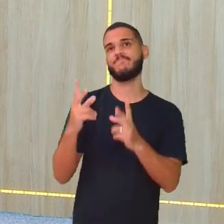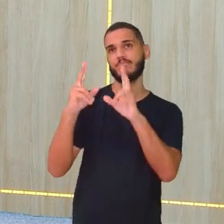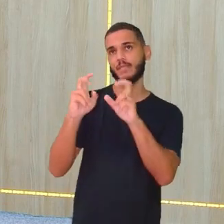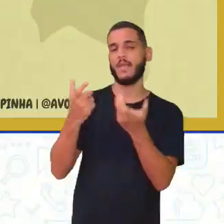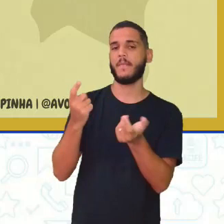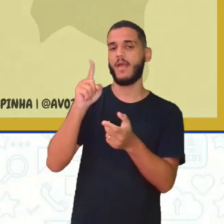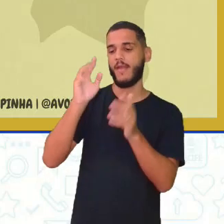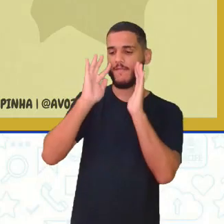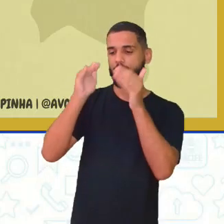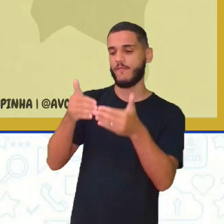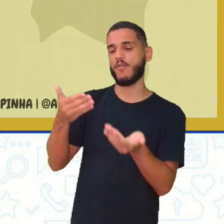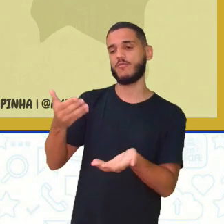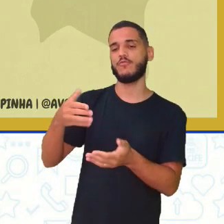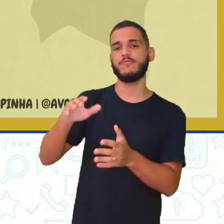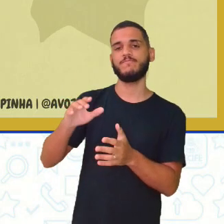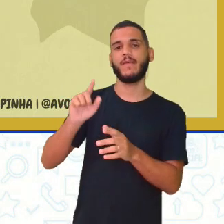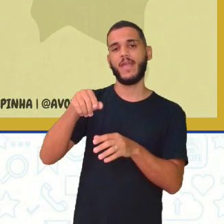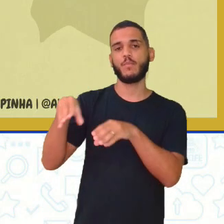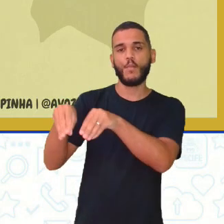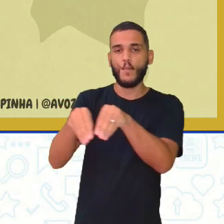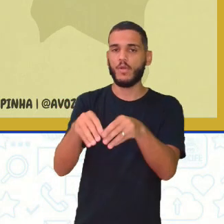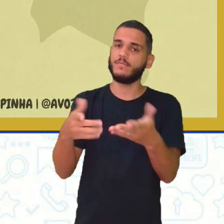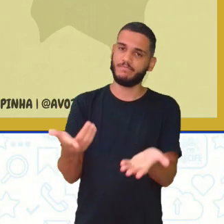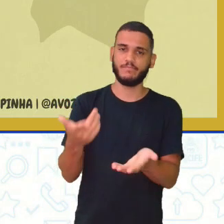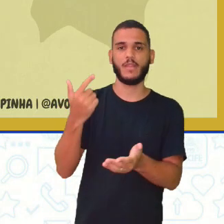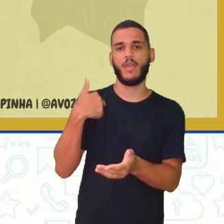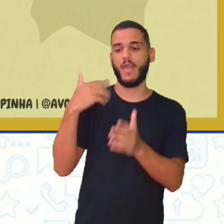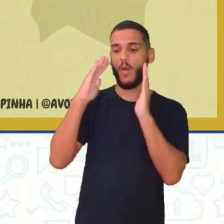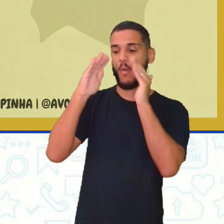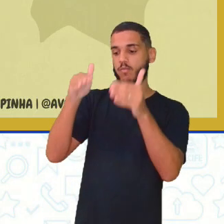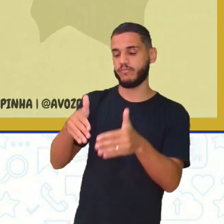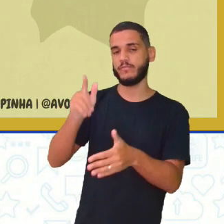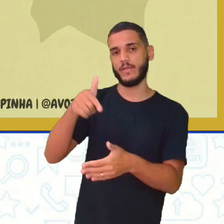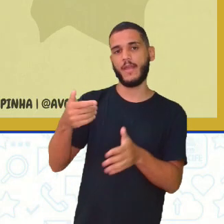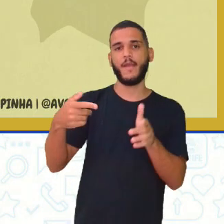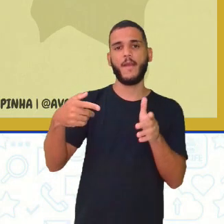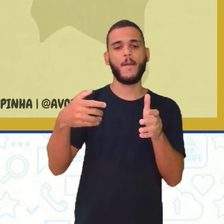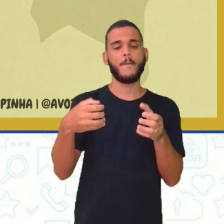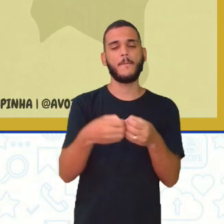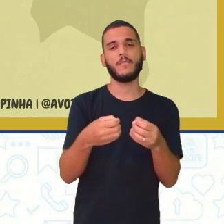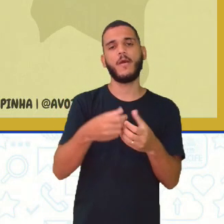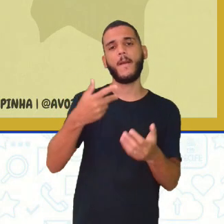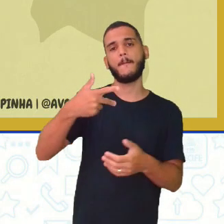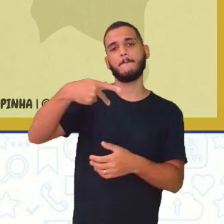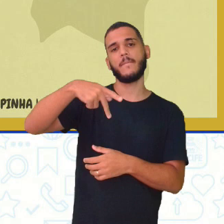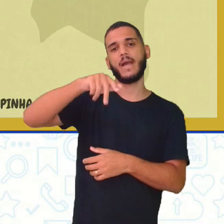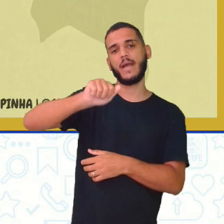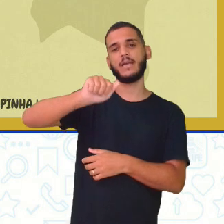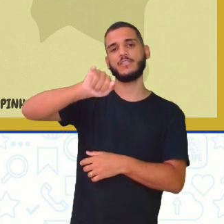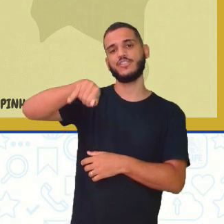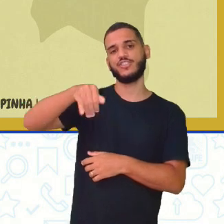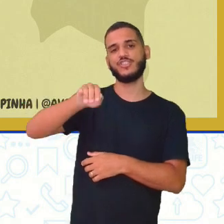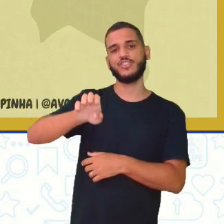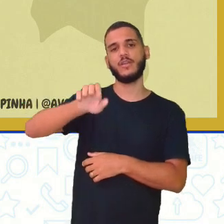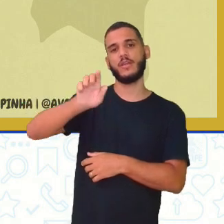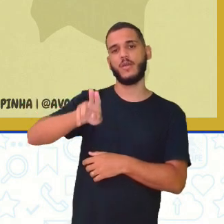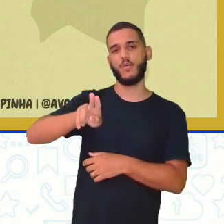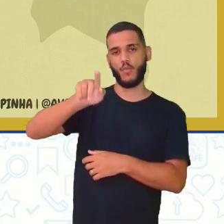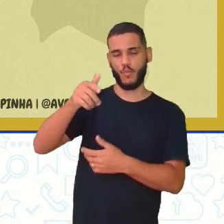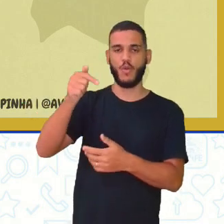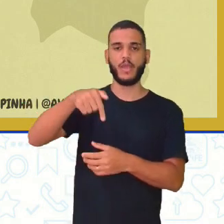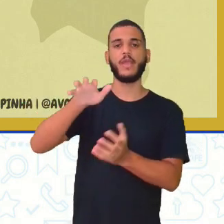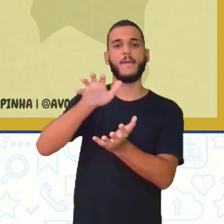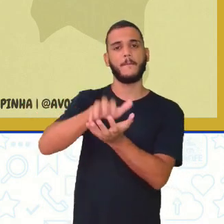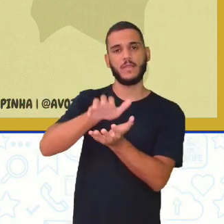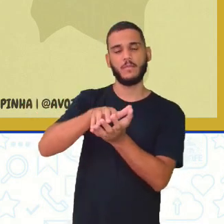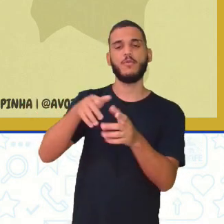mas o meu objeto de estudo principal é o sertão do Pajeú de Pernambuco e o sertão do Cariri da Paraíba. Eu vi, né,